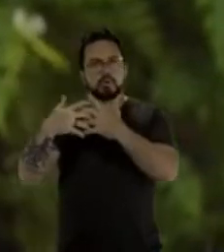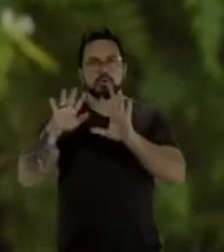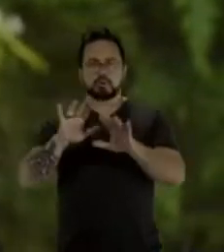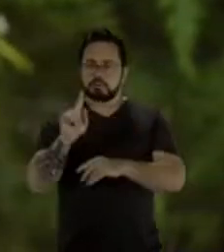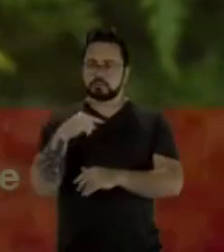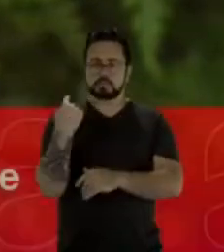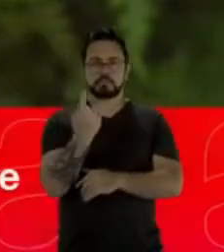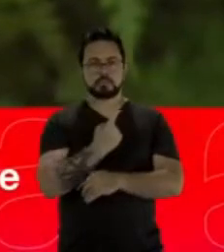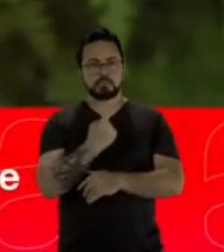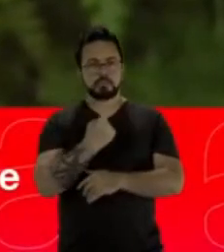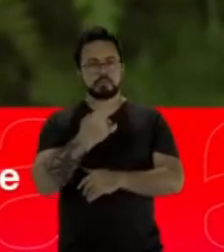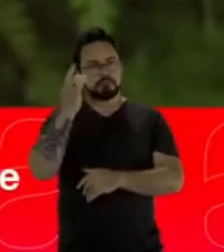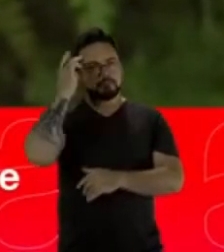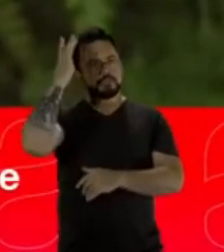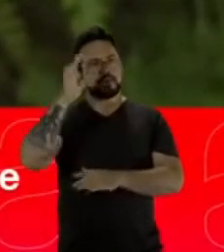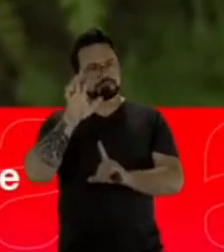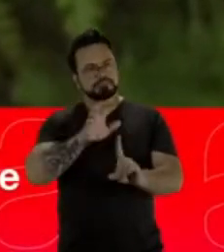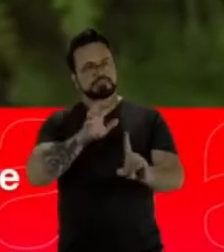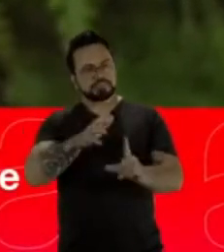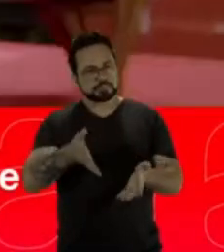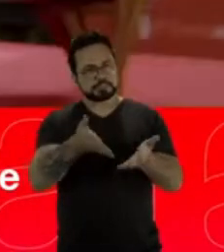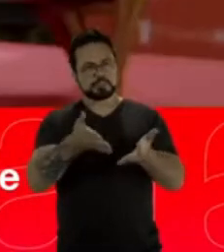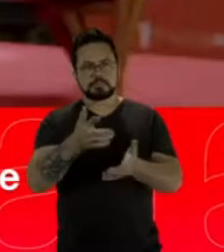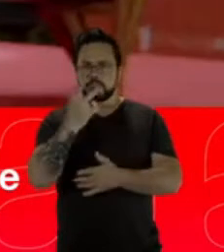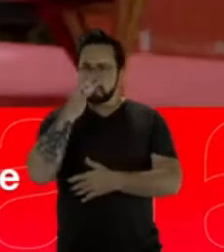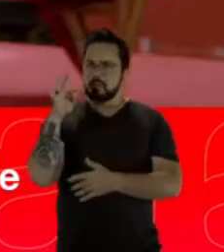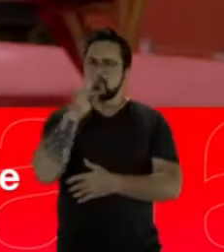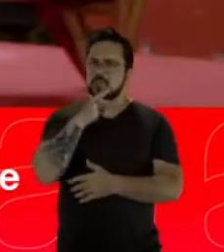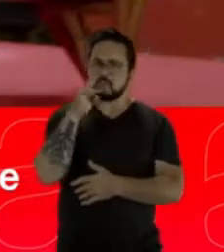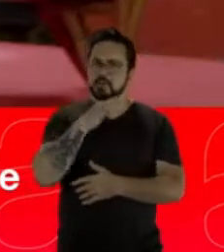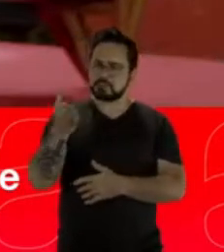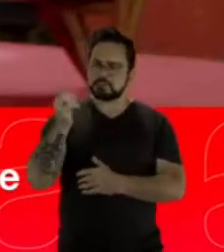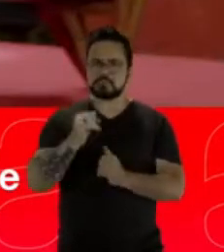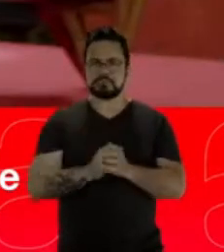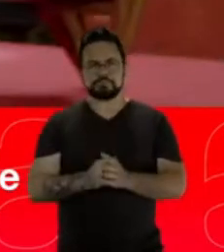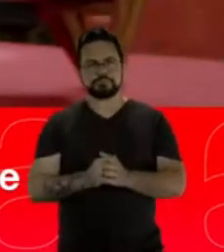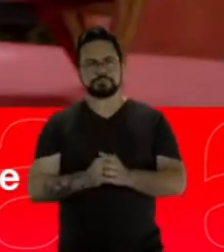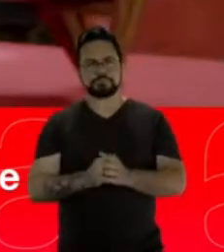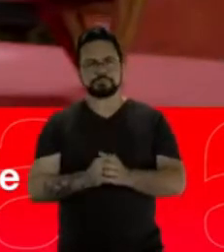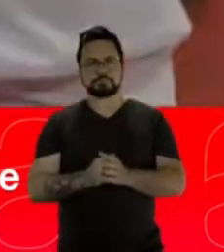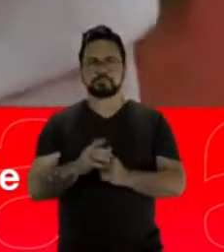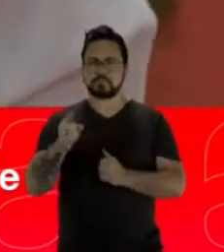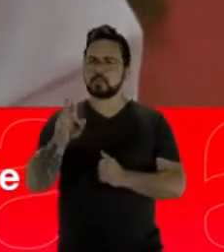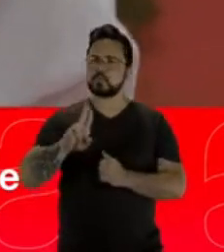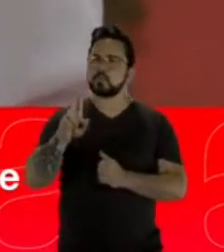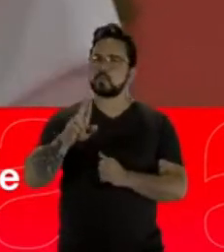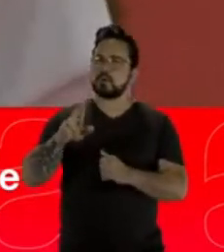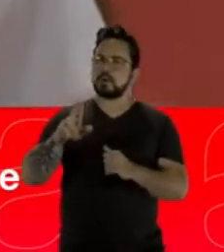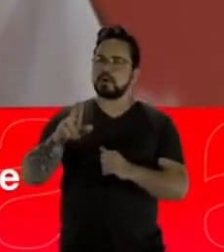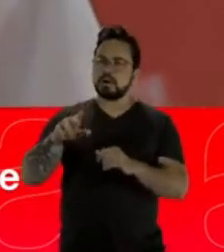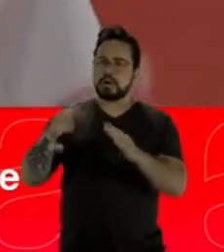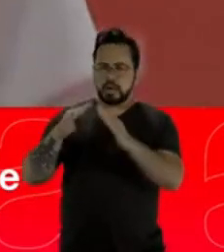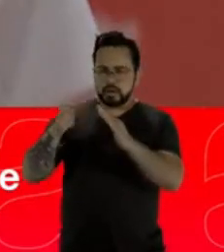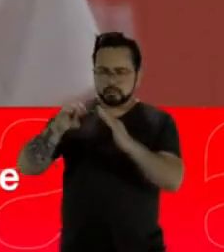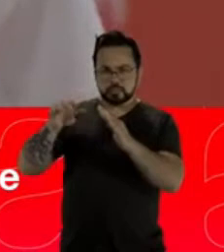né? Deveria ser uma coisa mais fácil de convencer. Meio óbvia, né? É tipo você usar a cozinha da sua casa, sujar a louça e